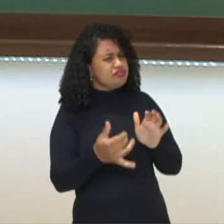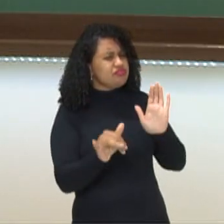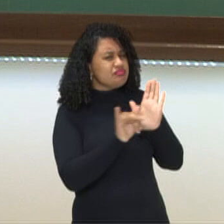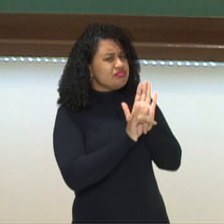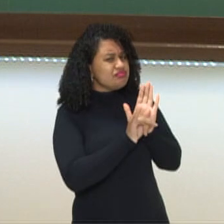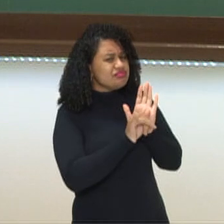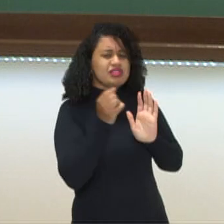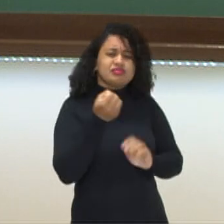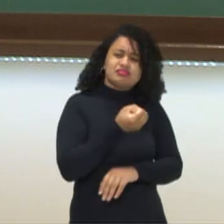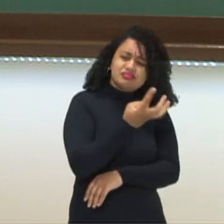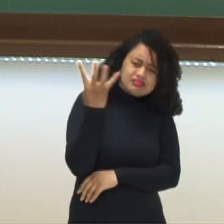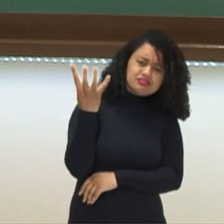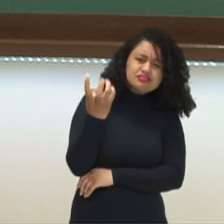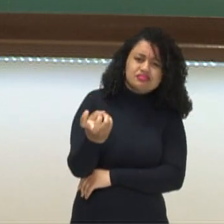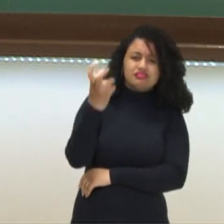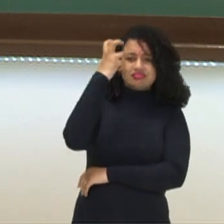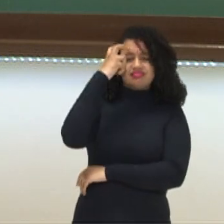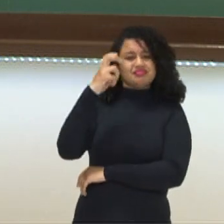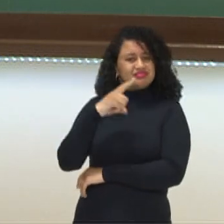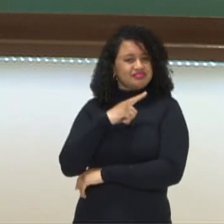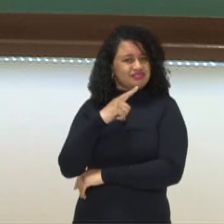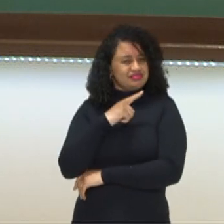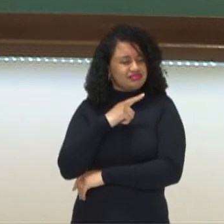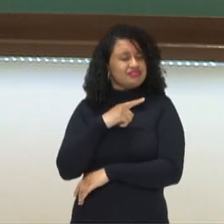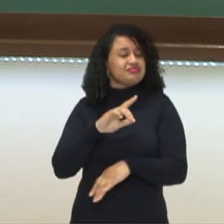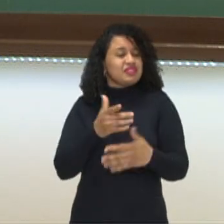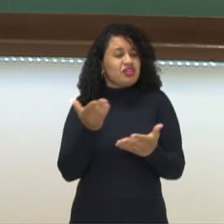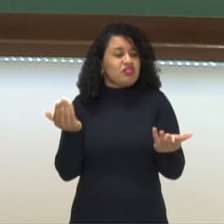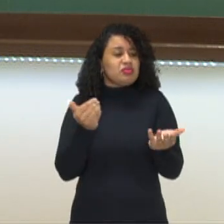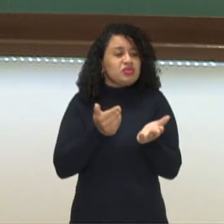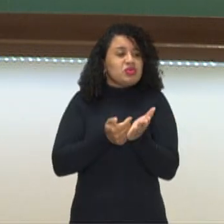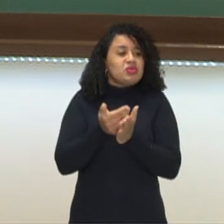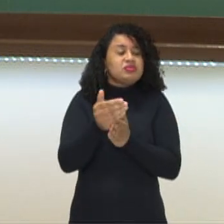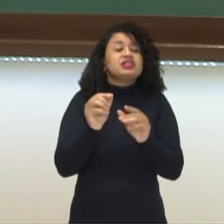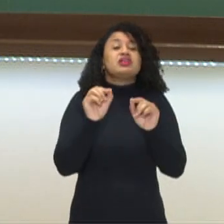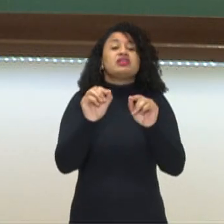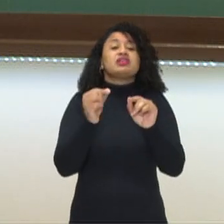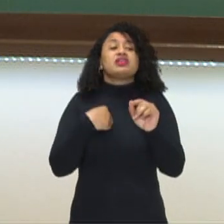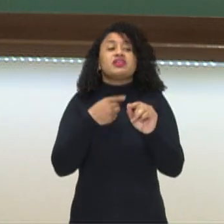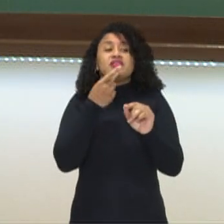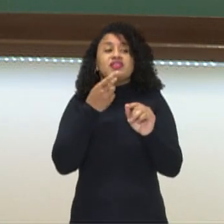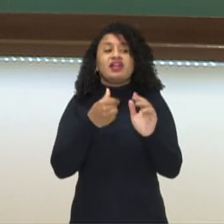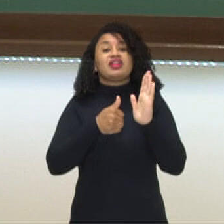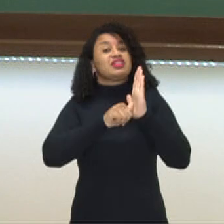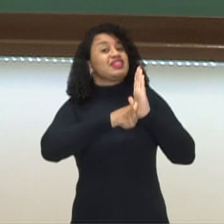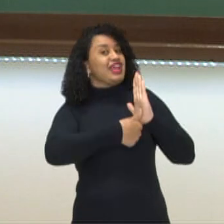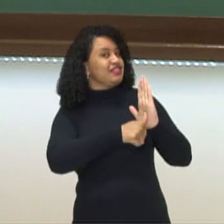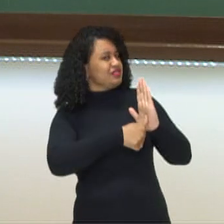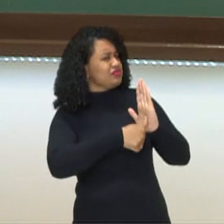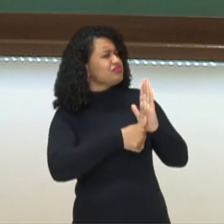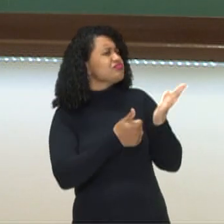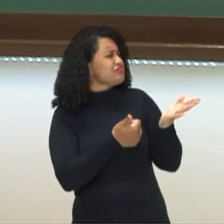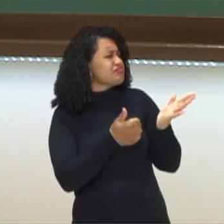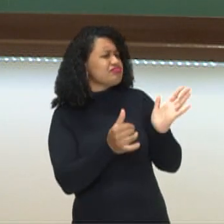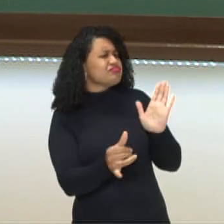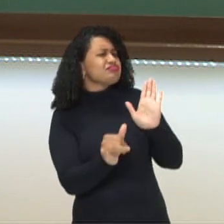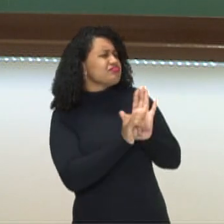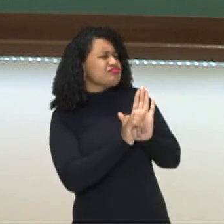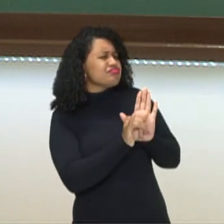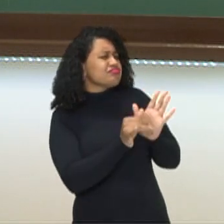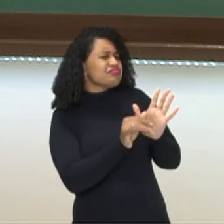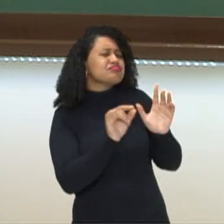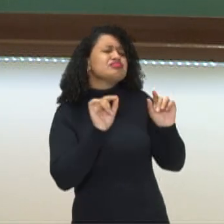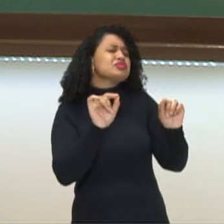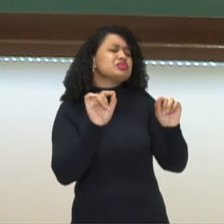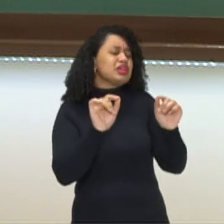essa pluralidade cultural? Então, vamos já iniciar falando sobre identidade, né? Identidade é tudo